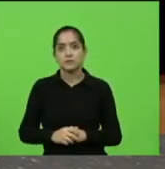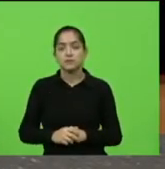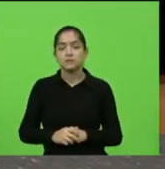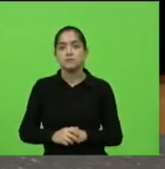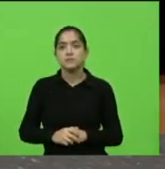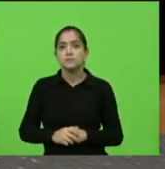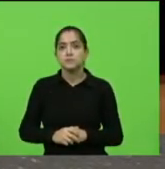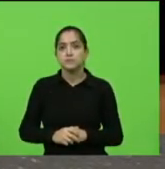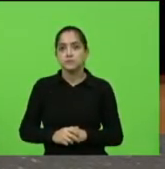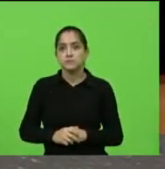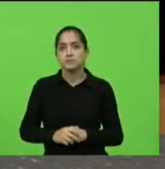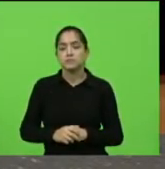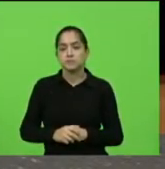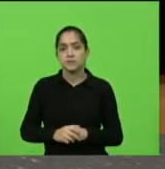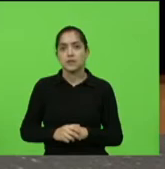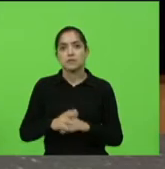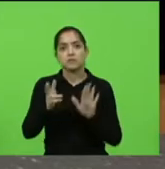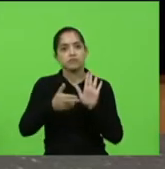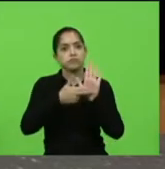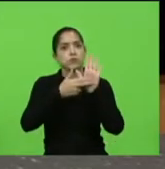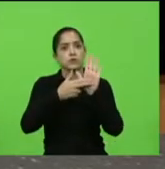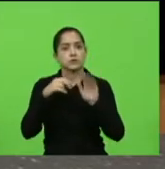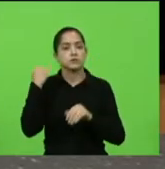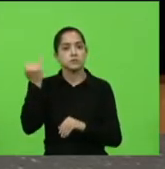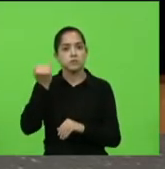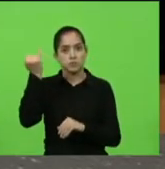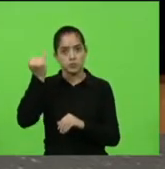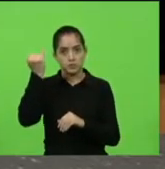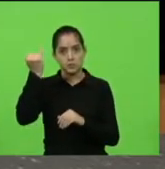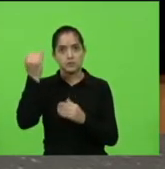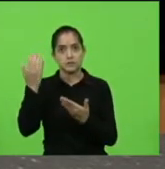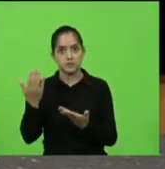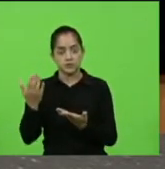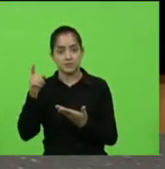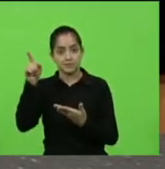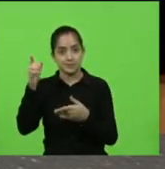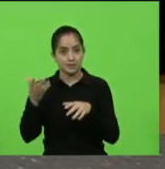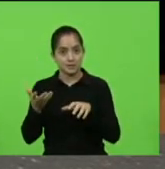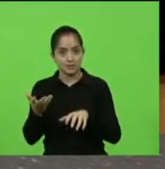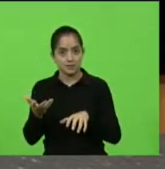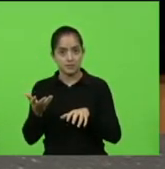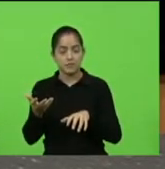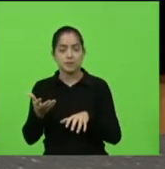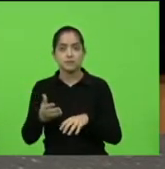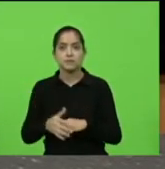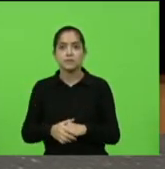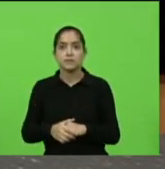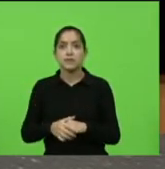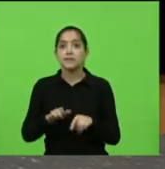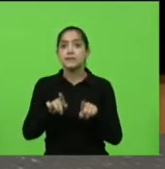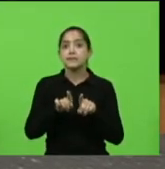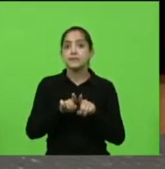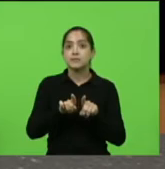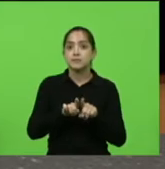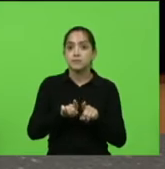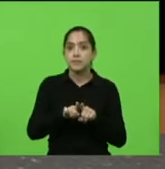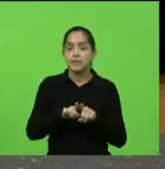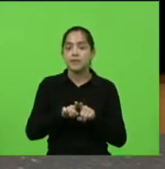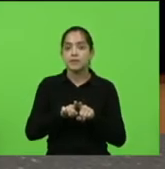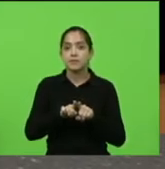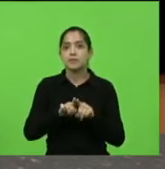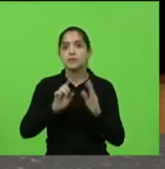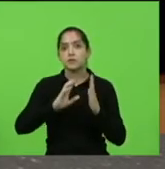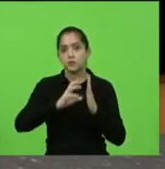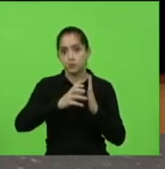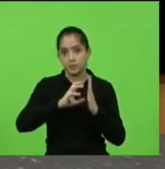postos importantes na estrutura da Câmara e também do partido em